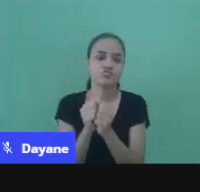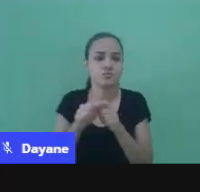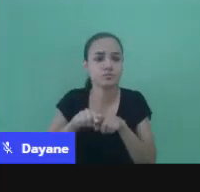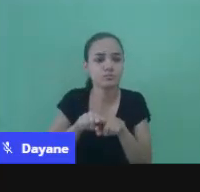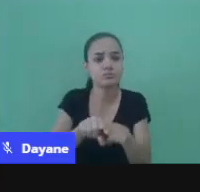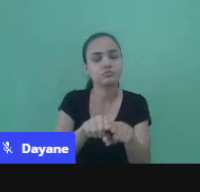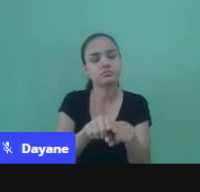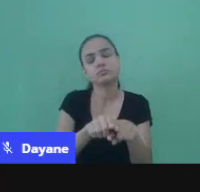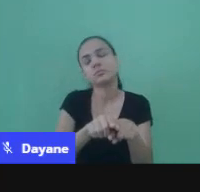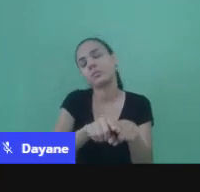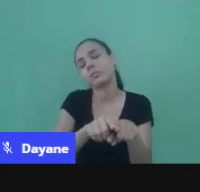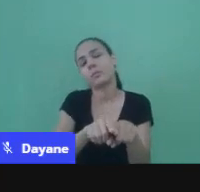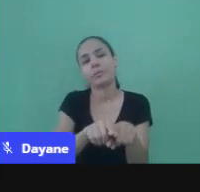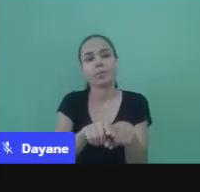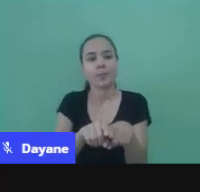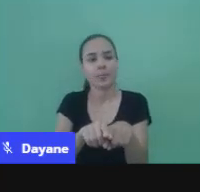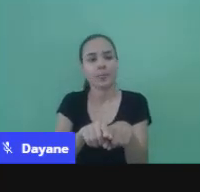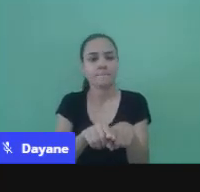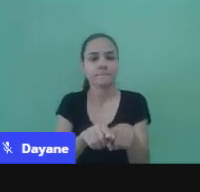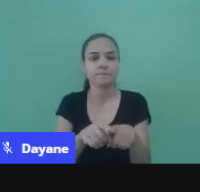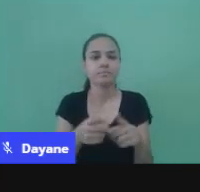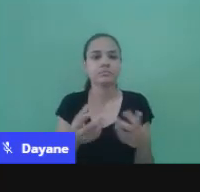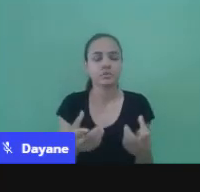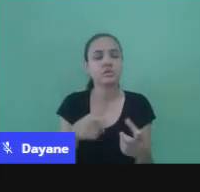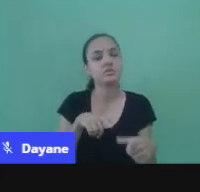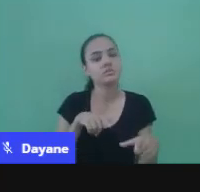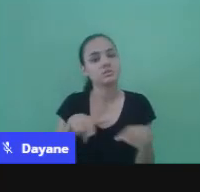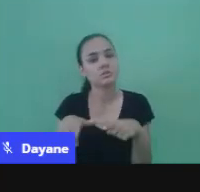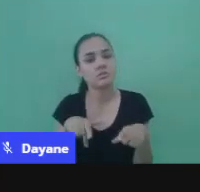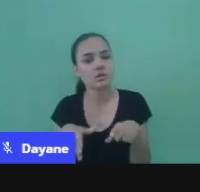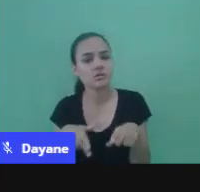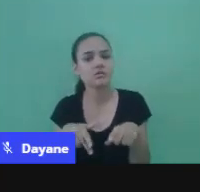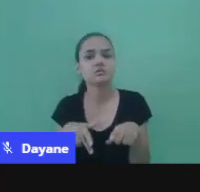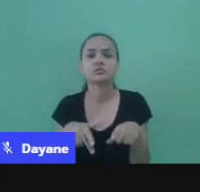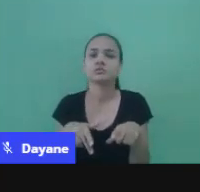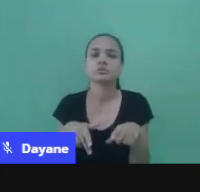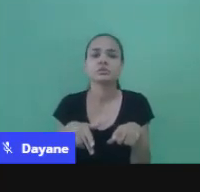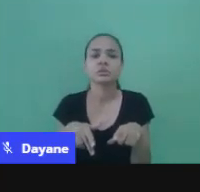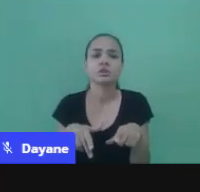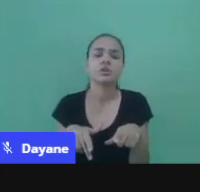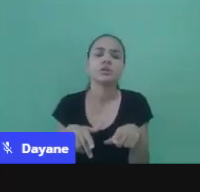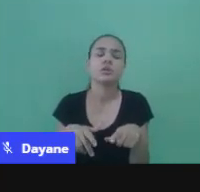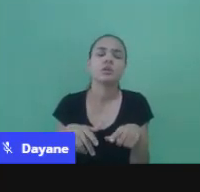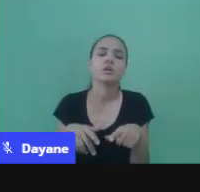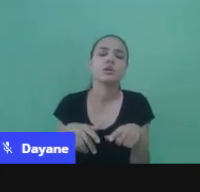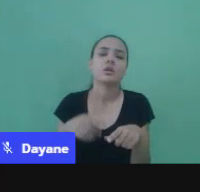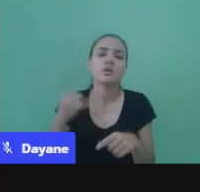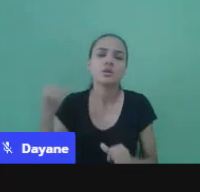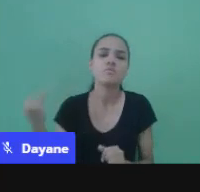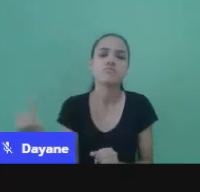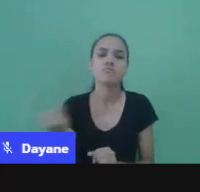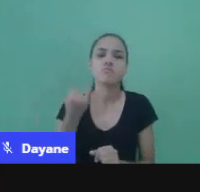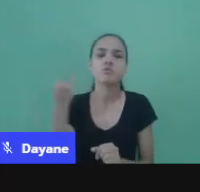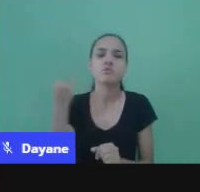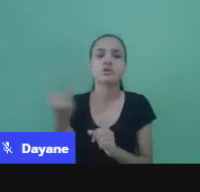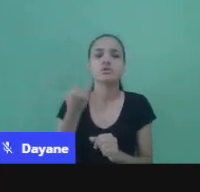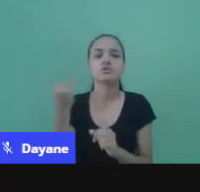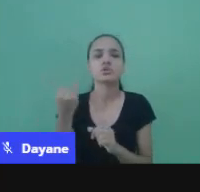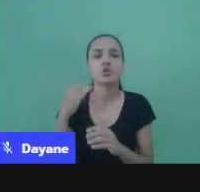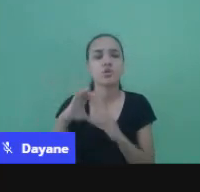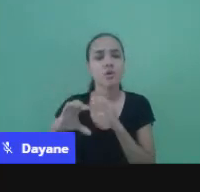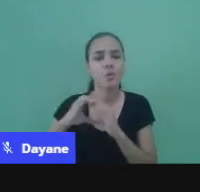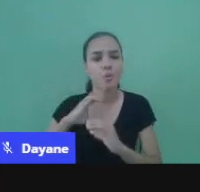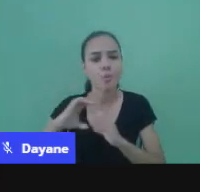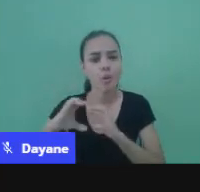não adianta a gente fazer esse trabalho se a gente não consegue comunicar ele. Então, por isso que vocês, professores que estão